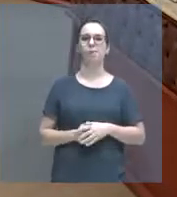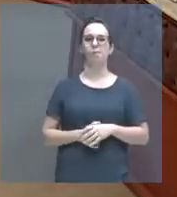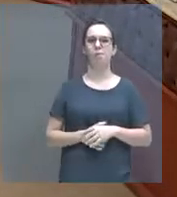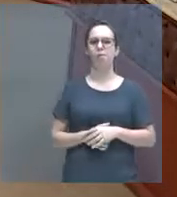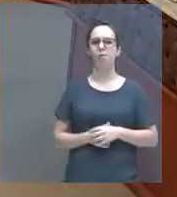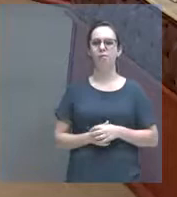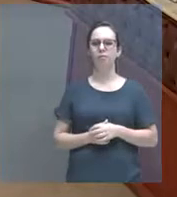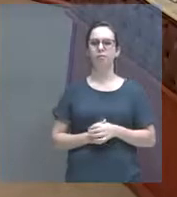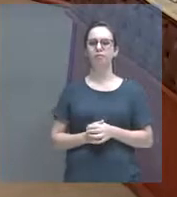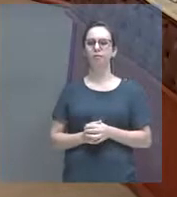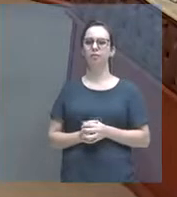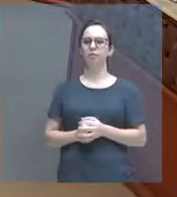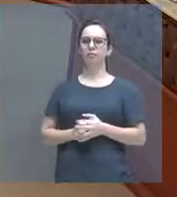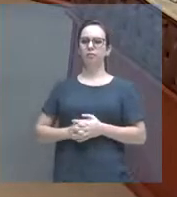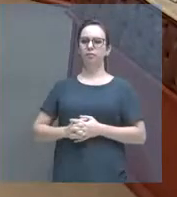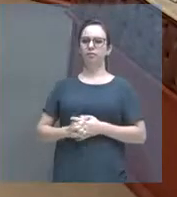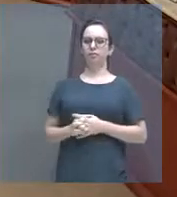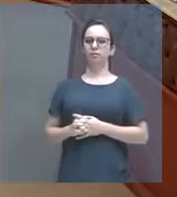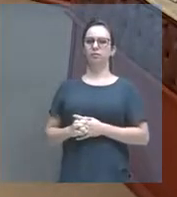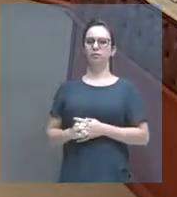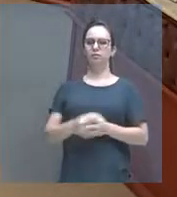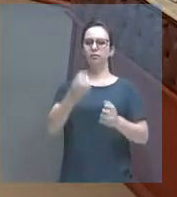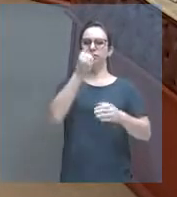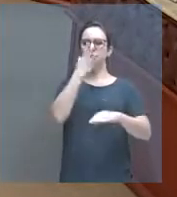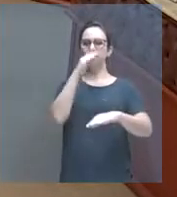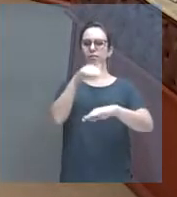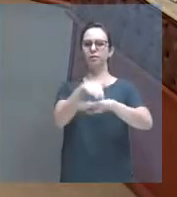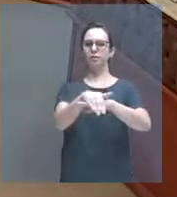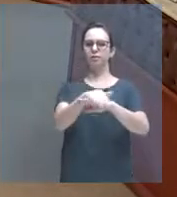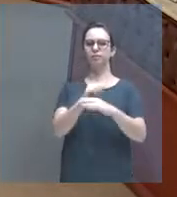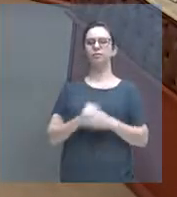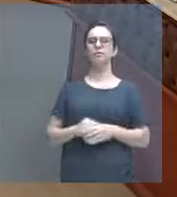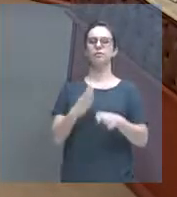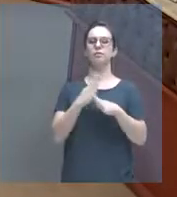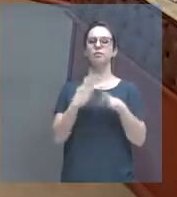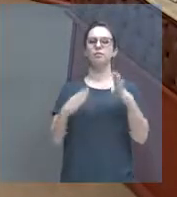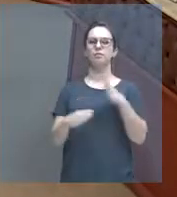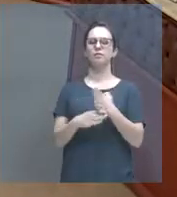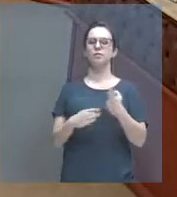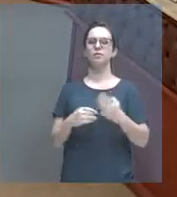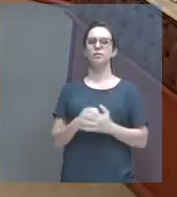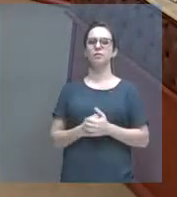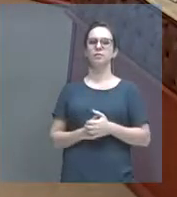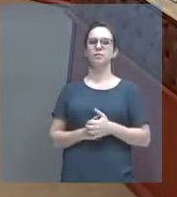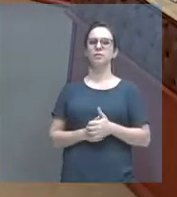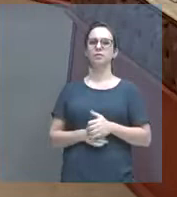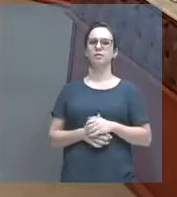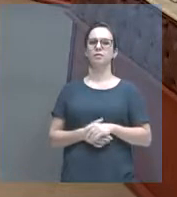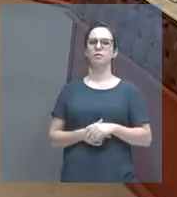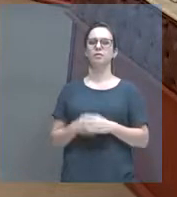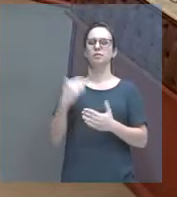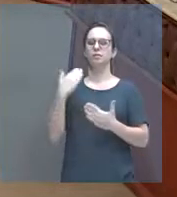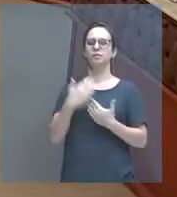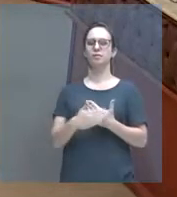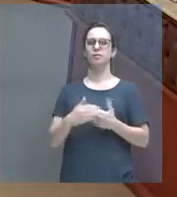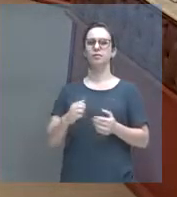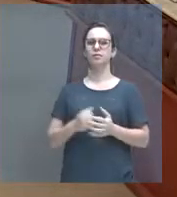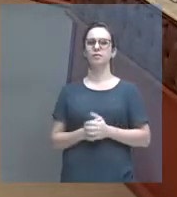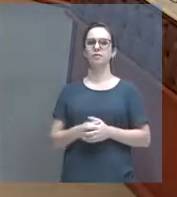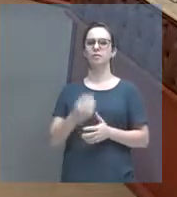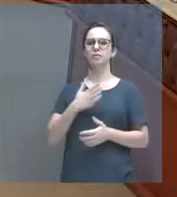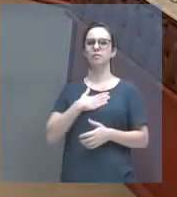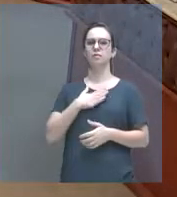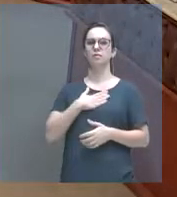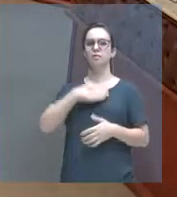Aí, isso. Boa noite. Boa noite, Denise. Boa noite. Fica à vontade. A todos presentes, os meus